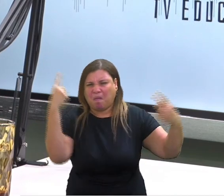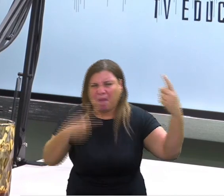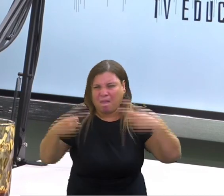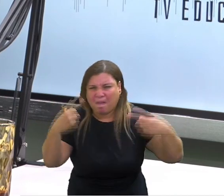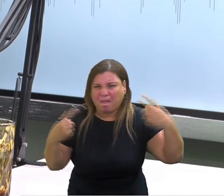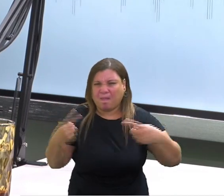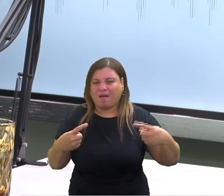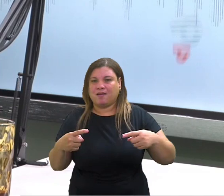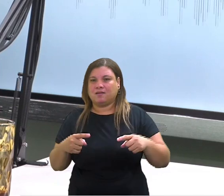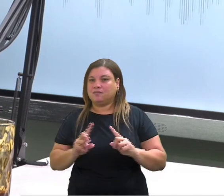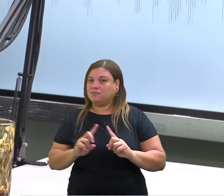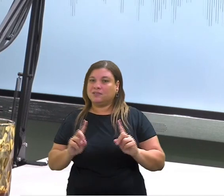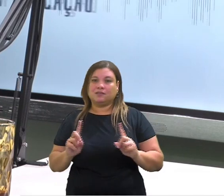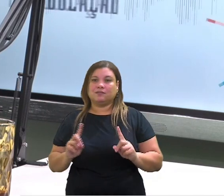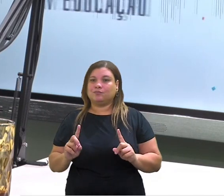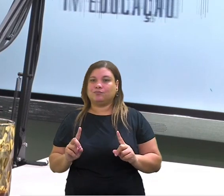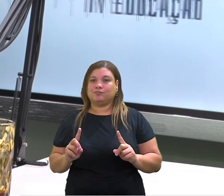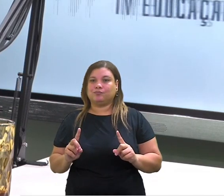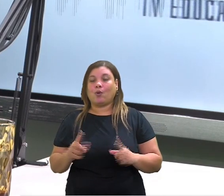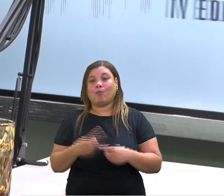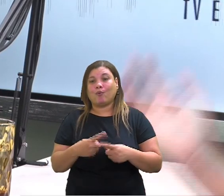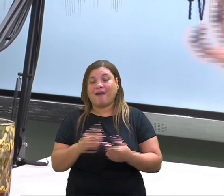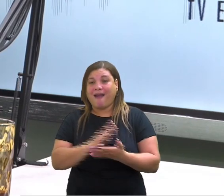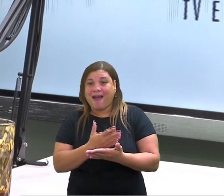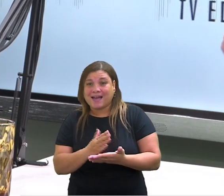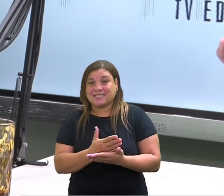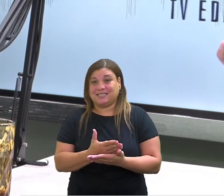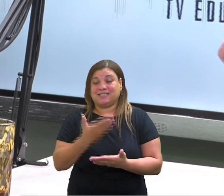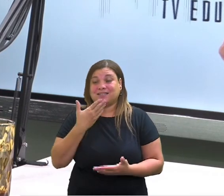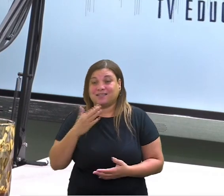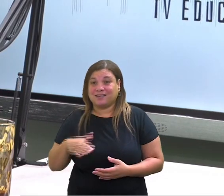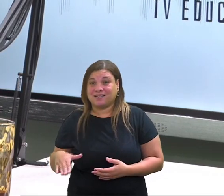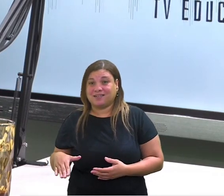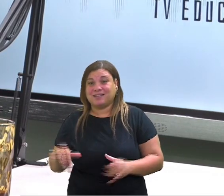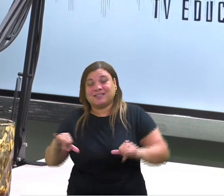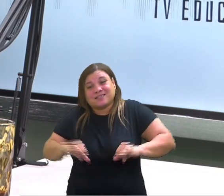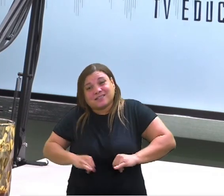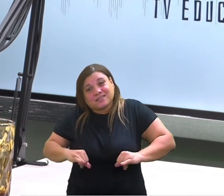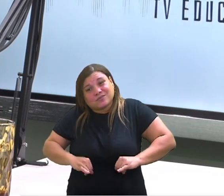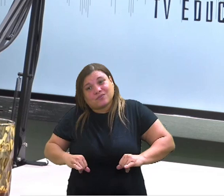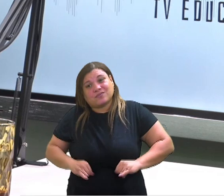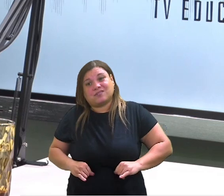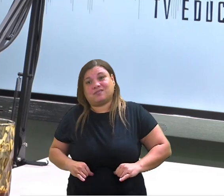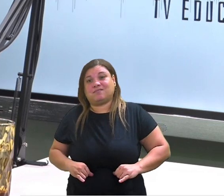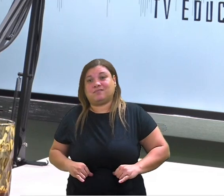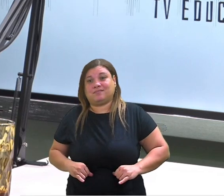o trauma dessa criança. Porque quando uma criança sofre, ela quer a mãe e o